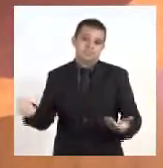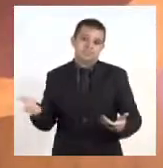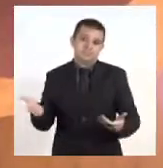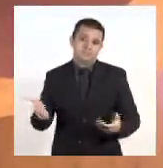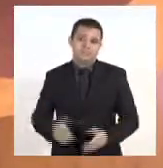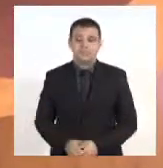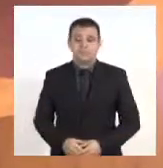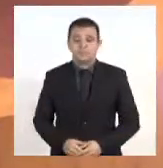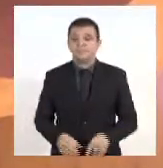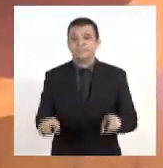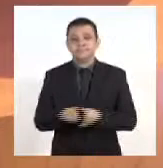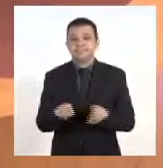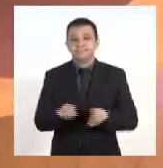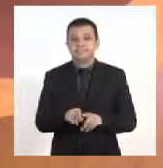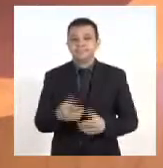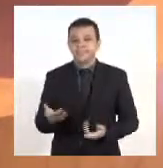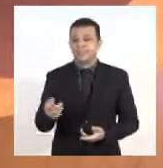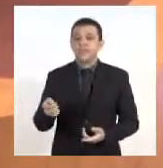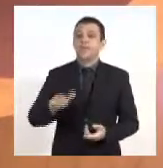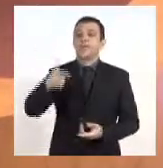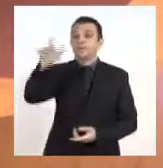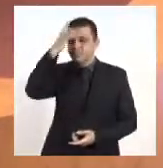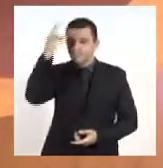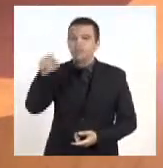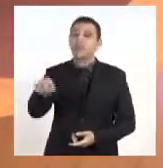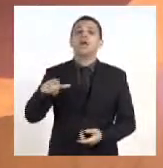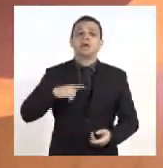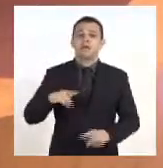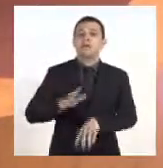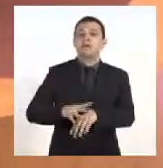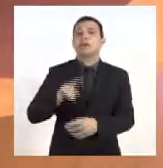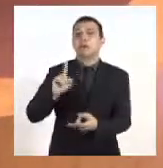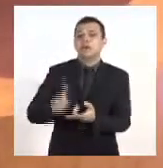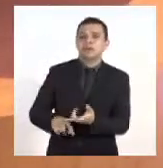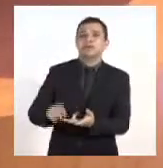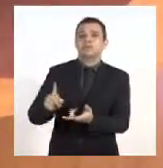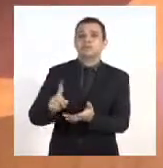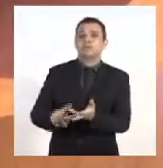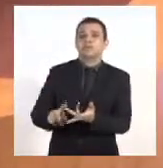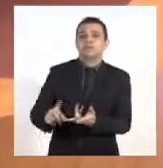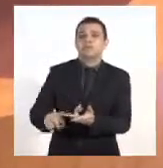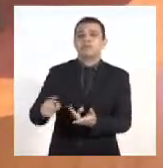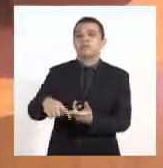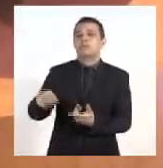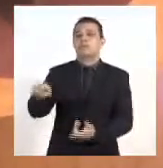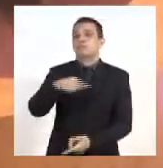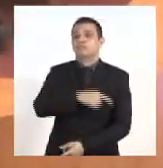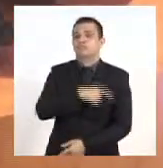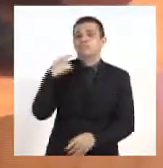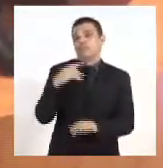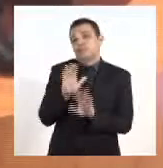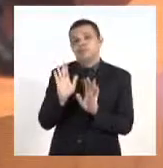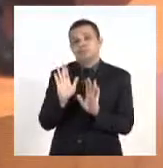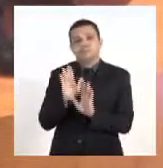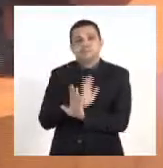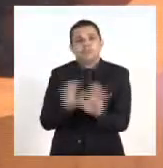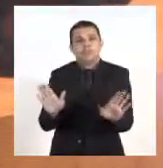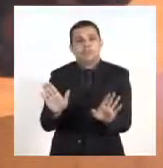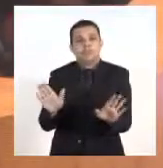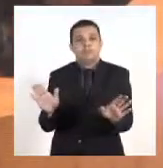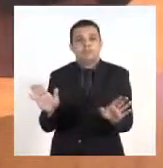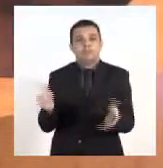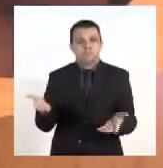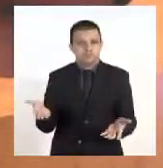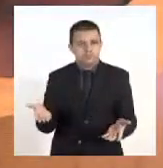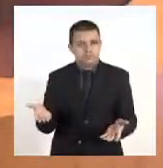Essa outra tinha tal problema. Morreu mesmo e fica por isso mesmo. Ou